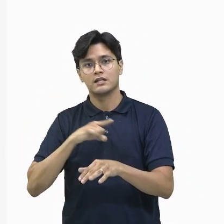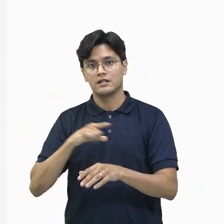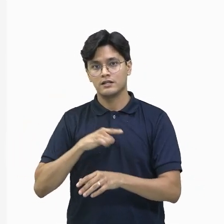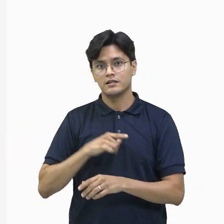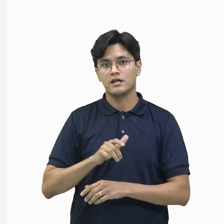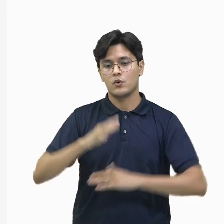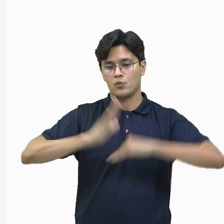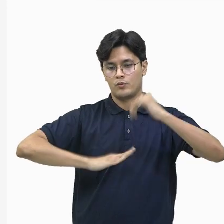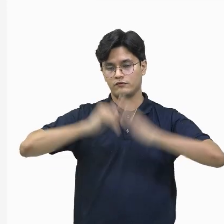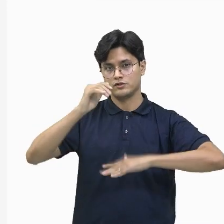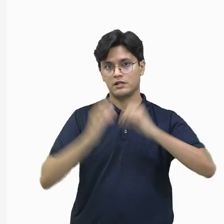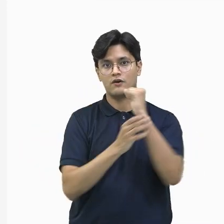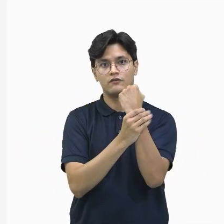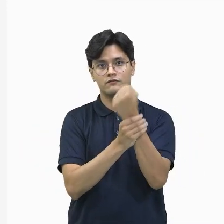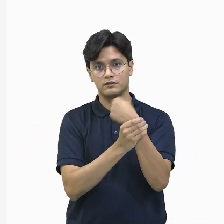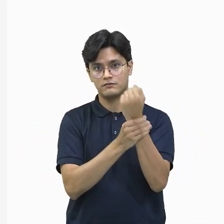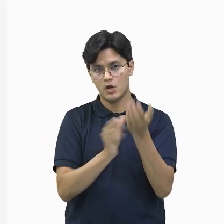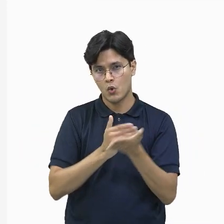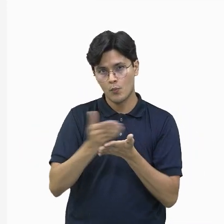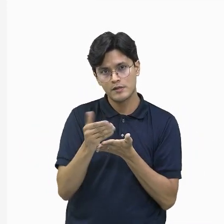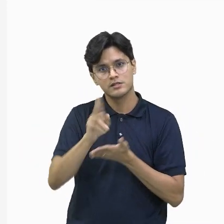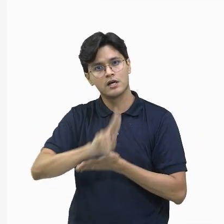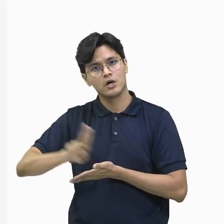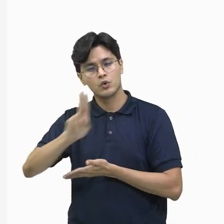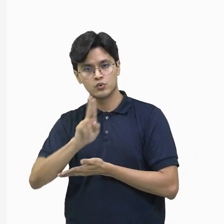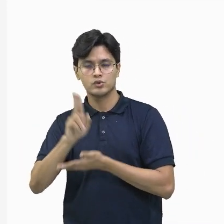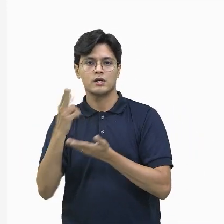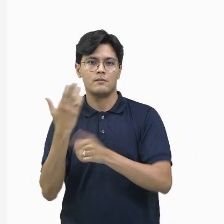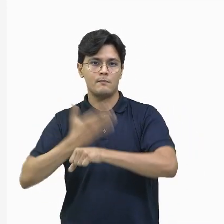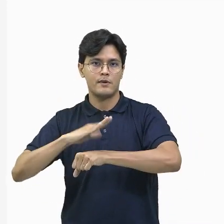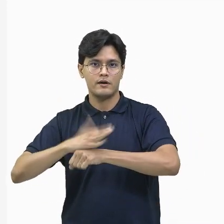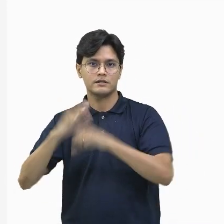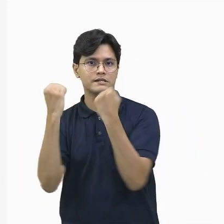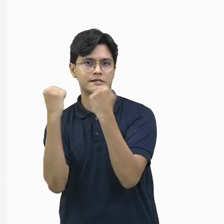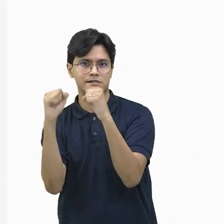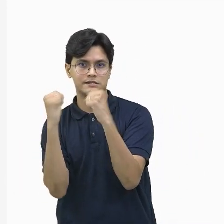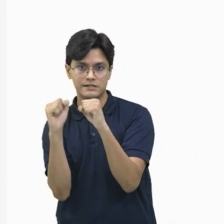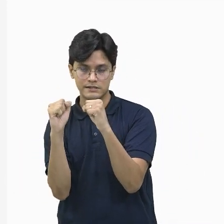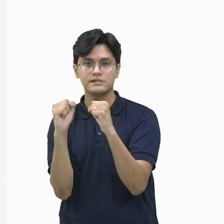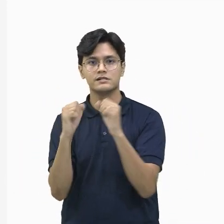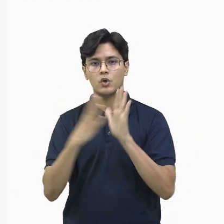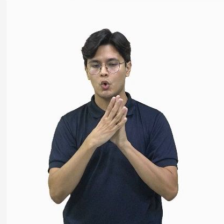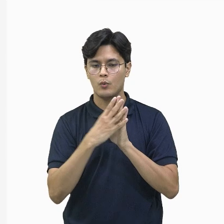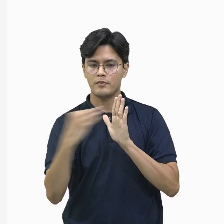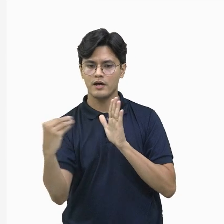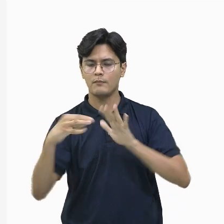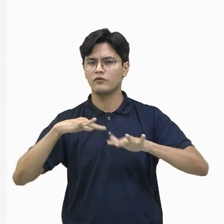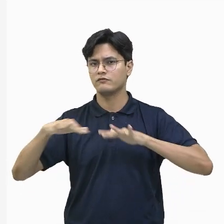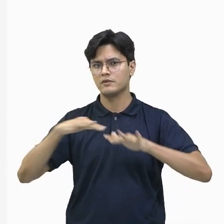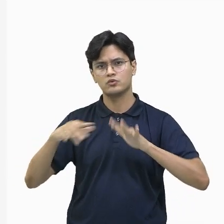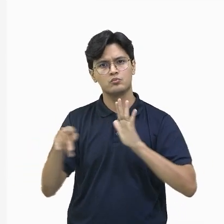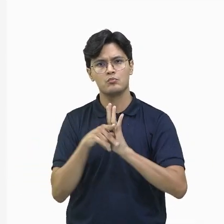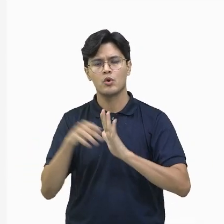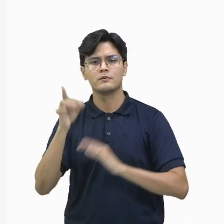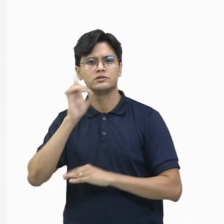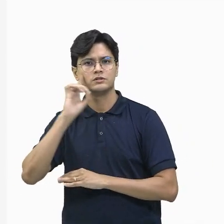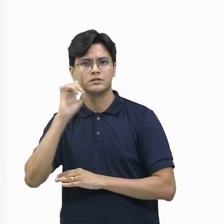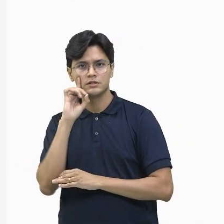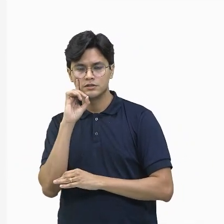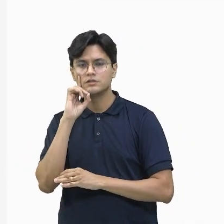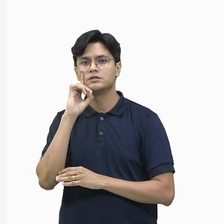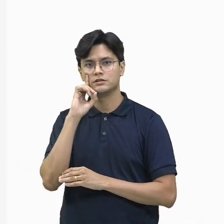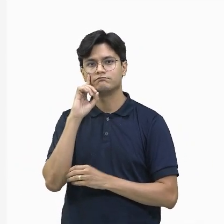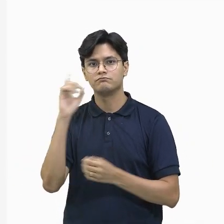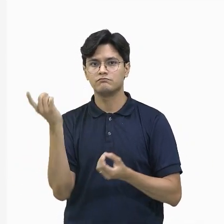fisioterapeutas começaram a utilizar exercícios que imitavam movimentos do dia a dia para ajudar na reabilitação